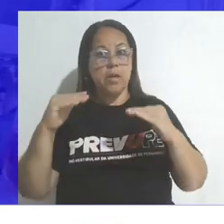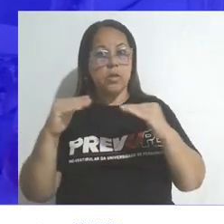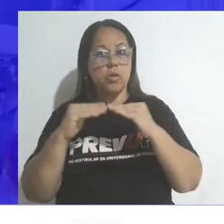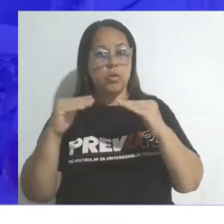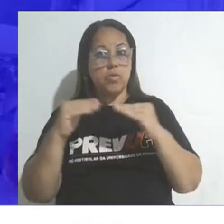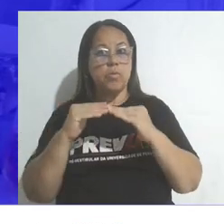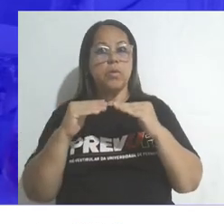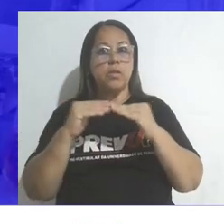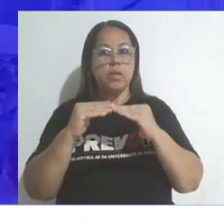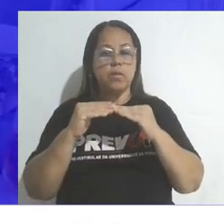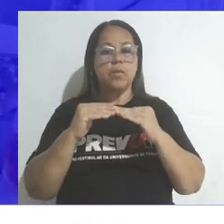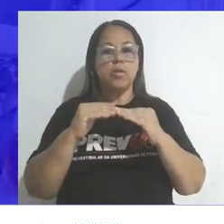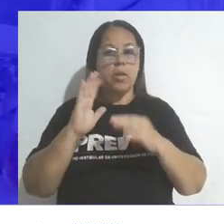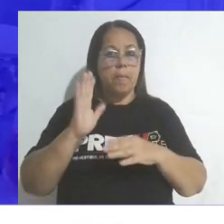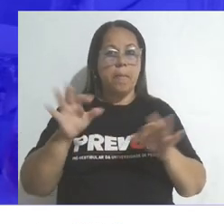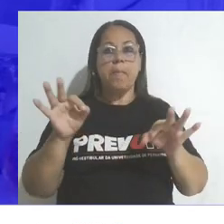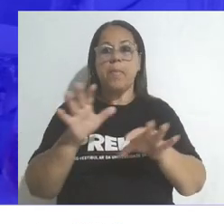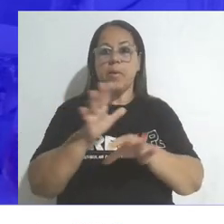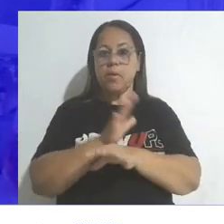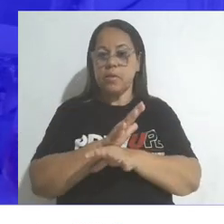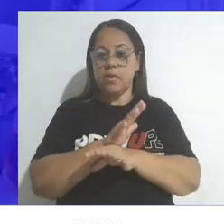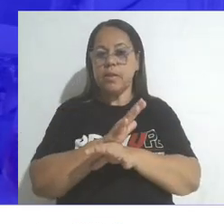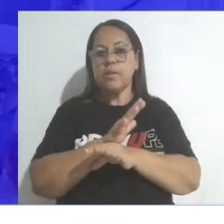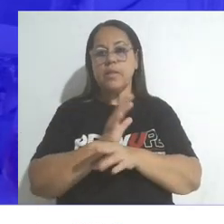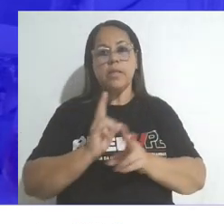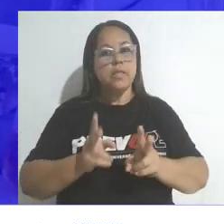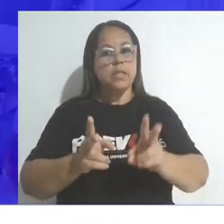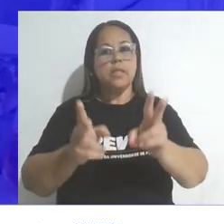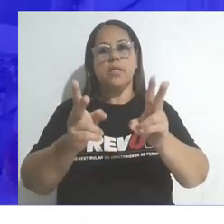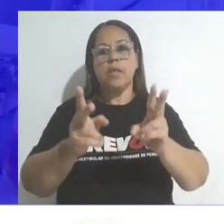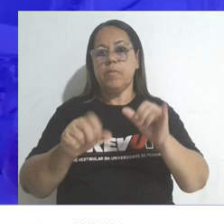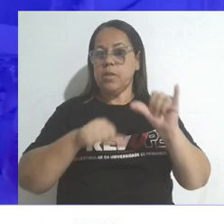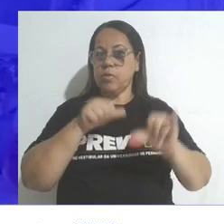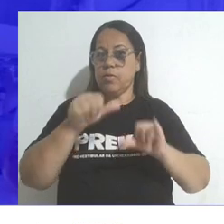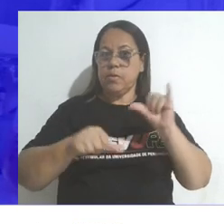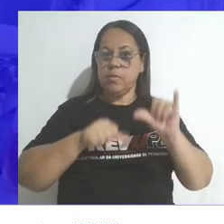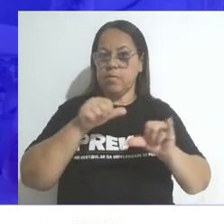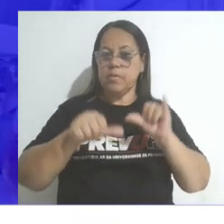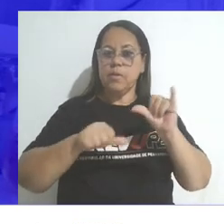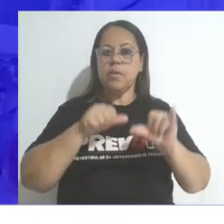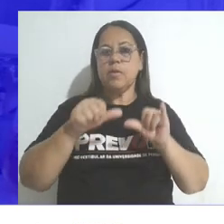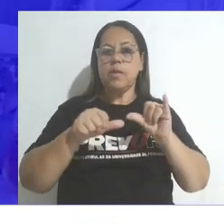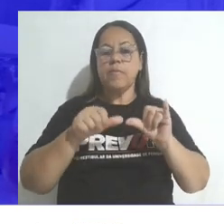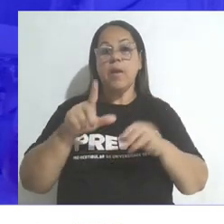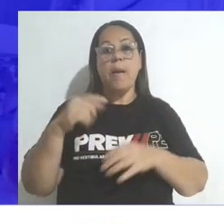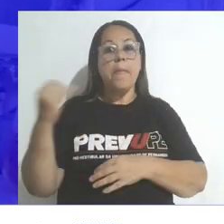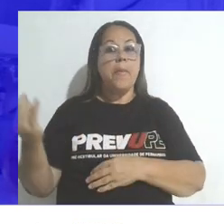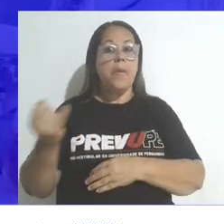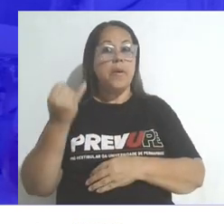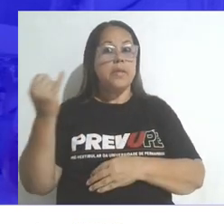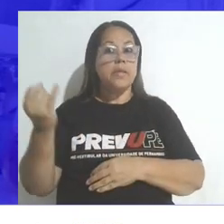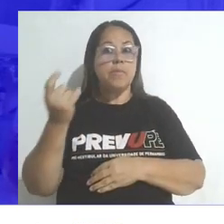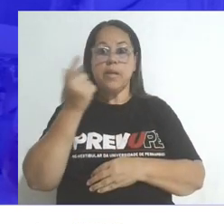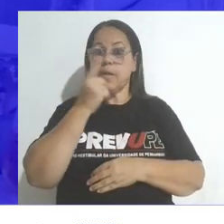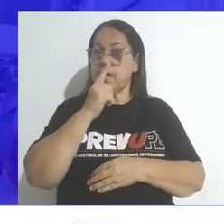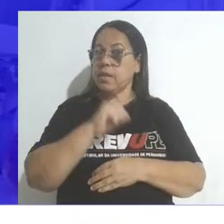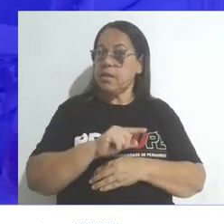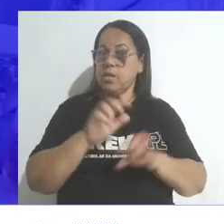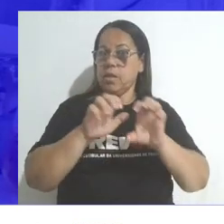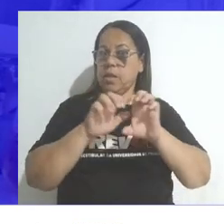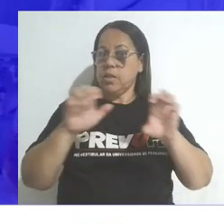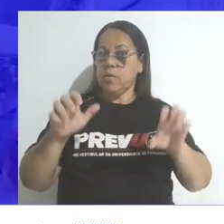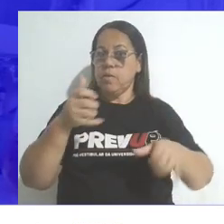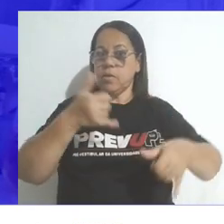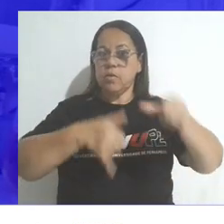combinam em proporções definidas e constantes em uma reação química. Isso é fundamental para garantir que as